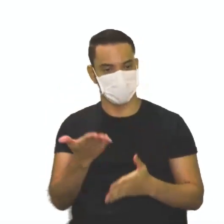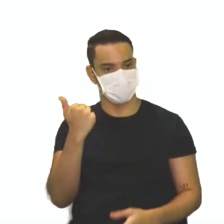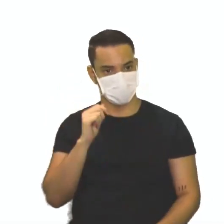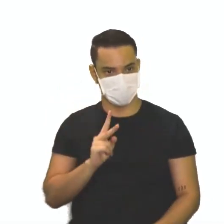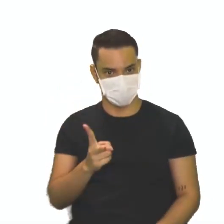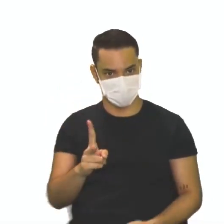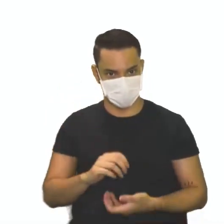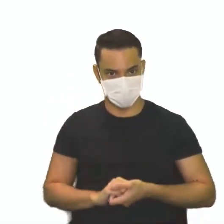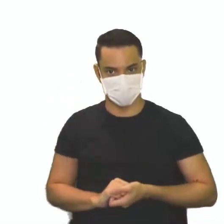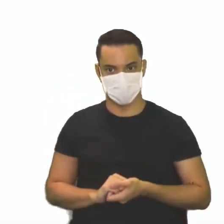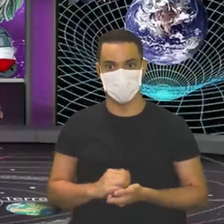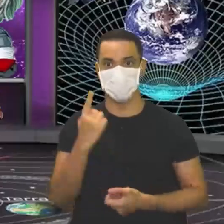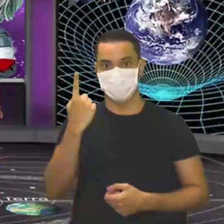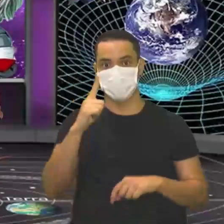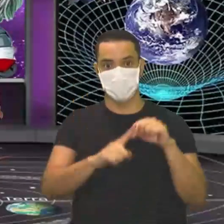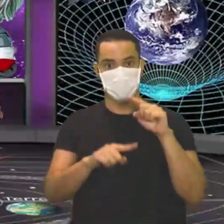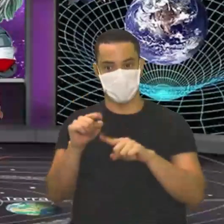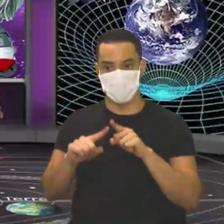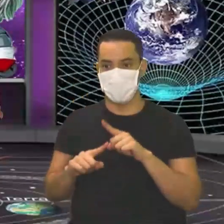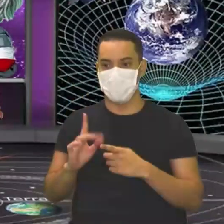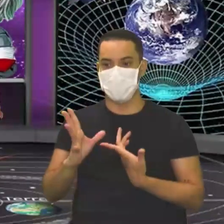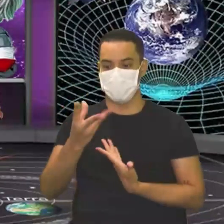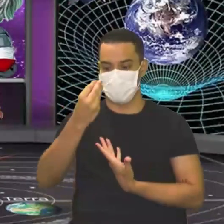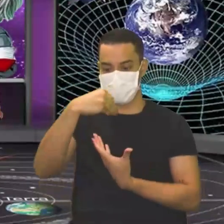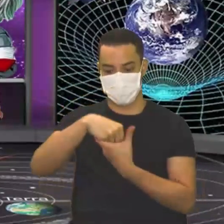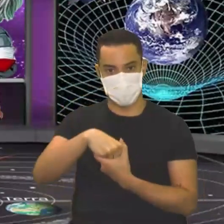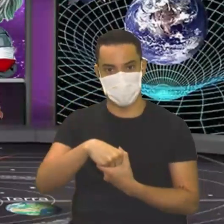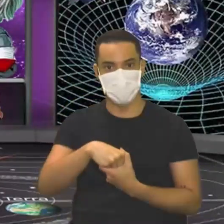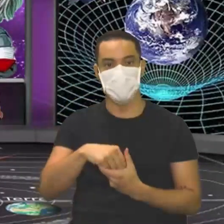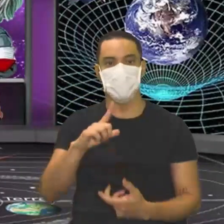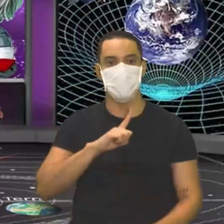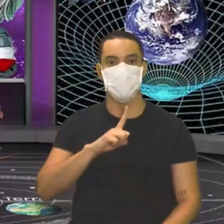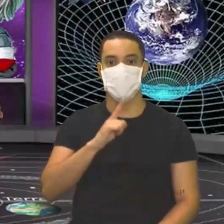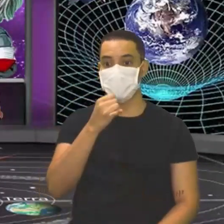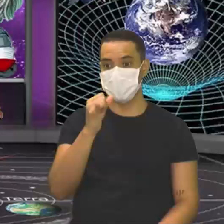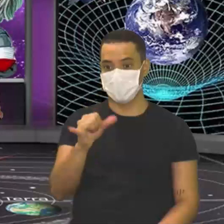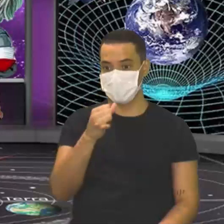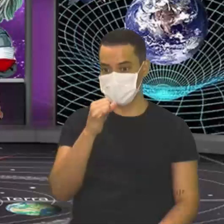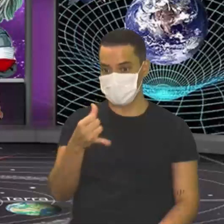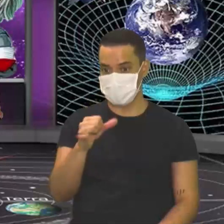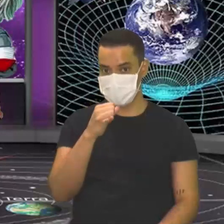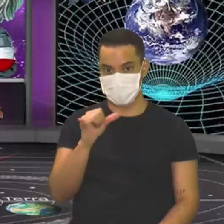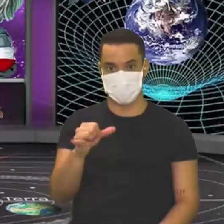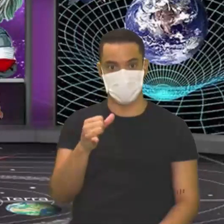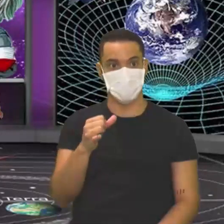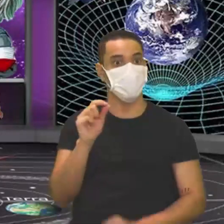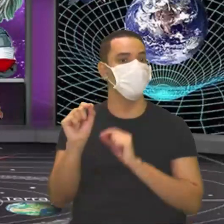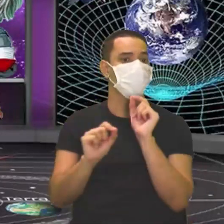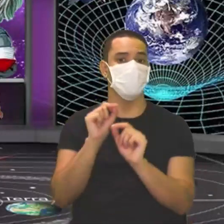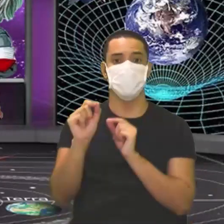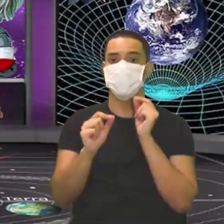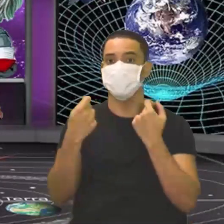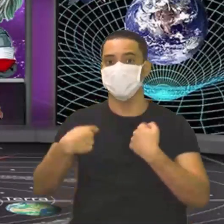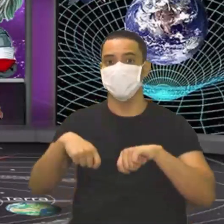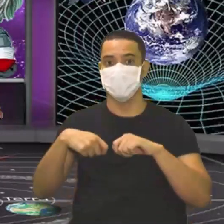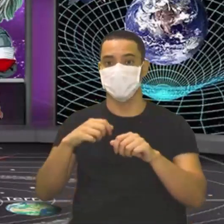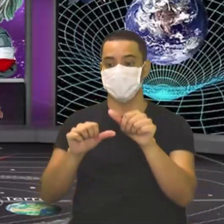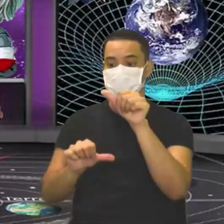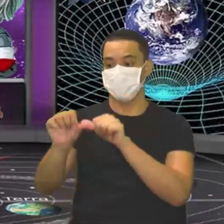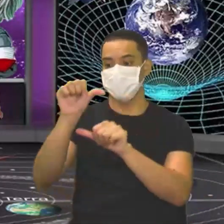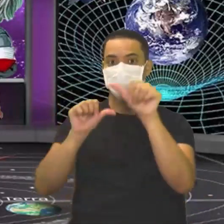comigo, um corpo para ele estar lá eletricamente carregado, o que eu mexo, pessoal,